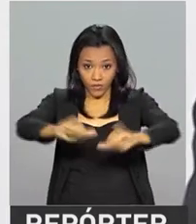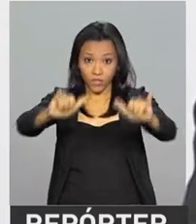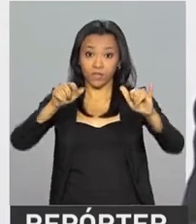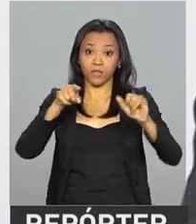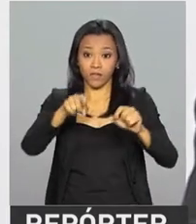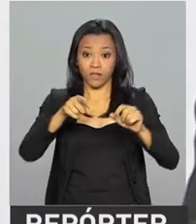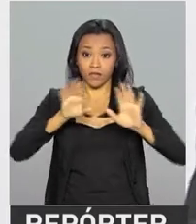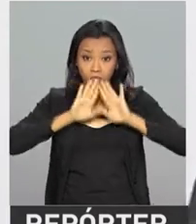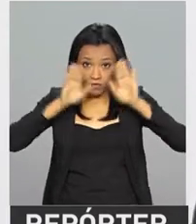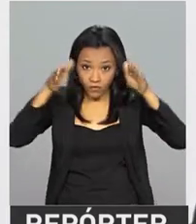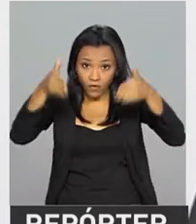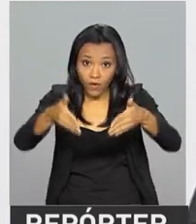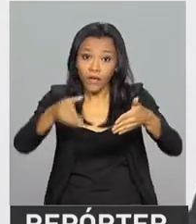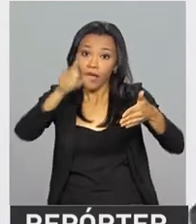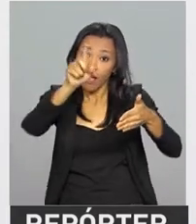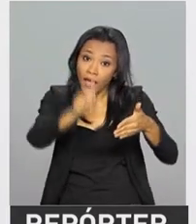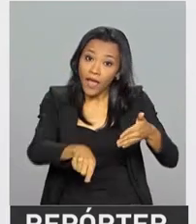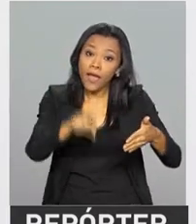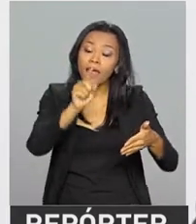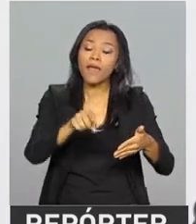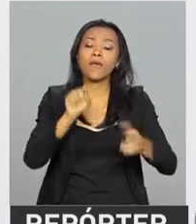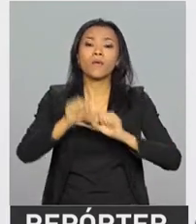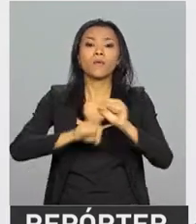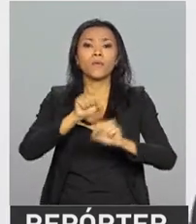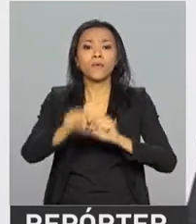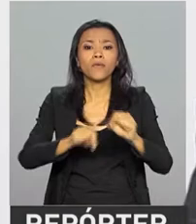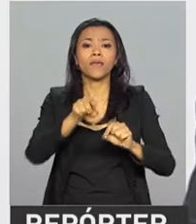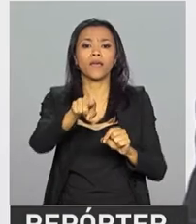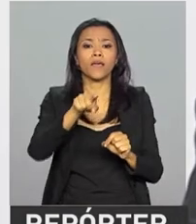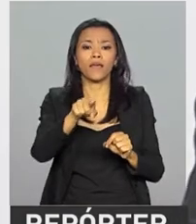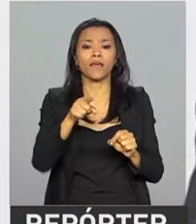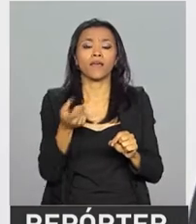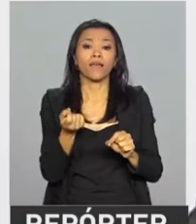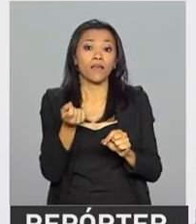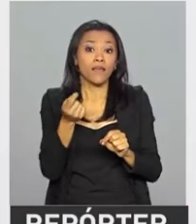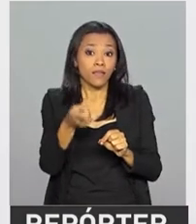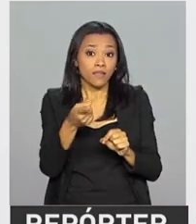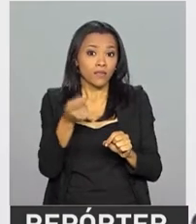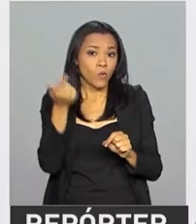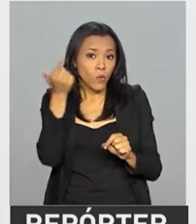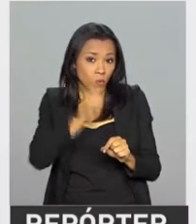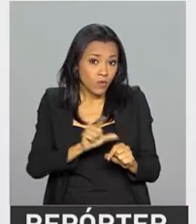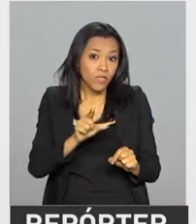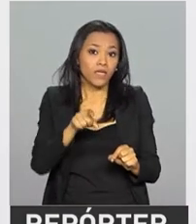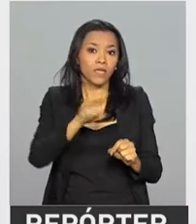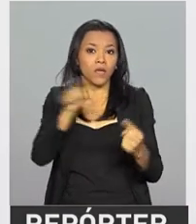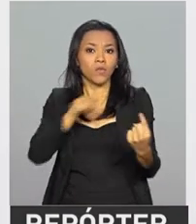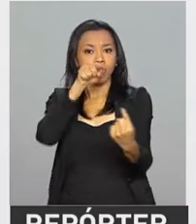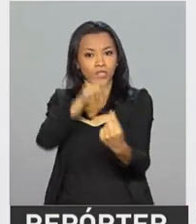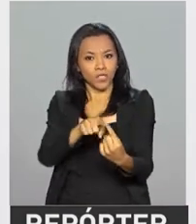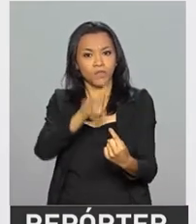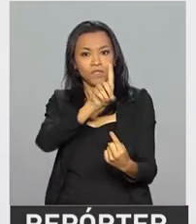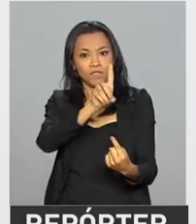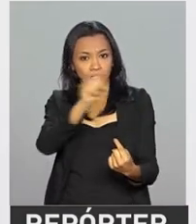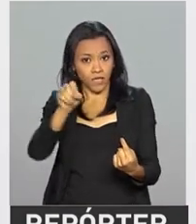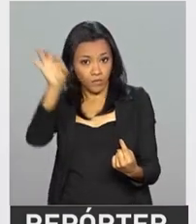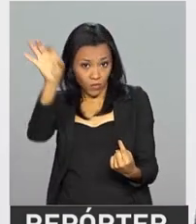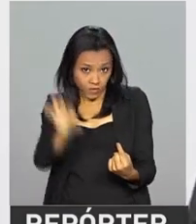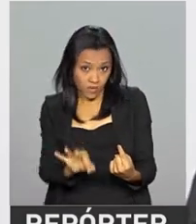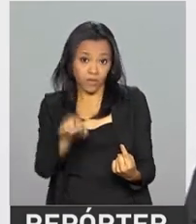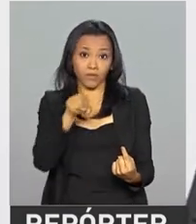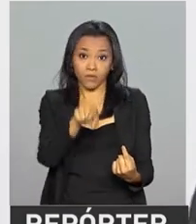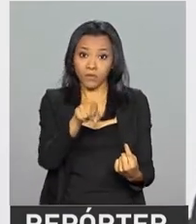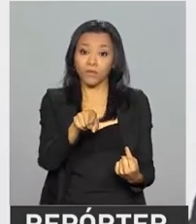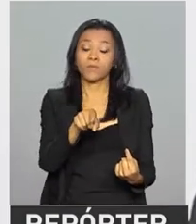direção é justamente de buscar é é atingir a meta de 100% de utilização